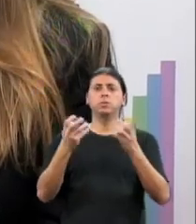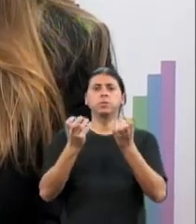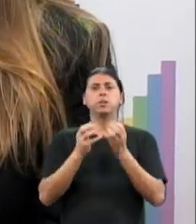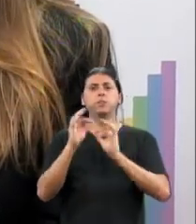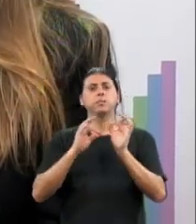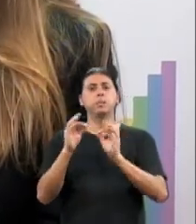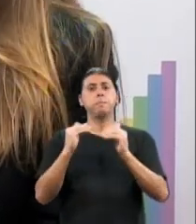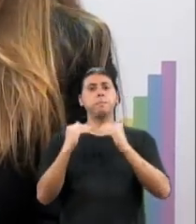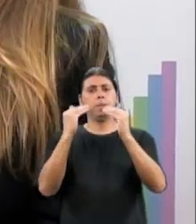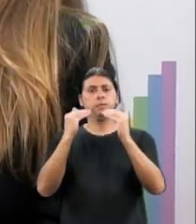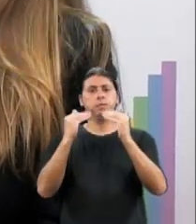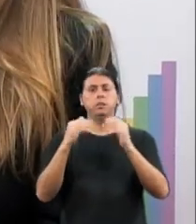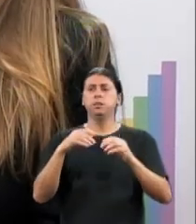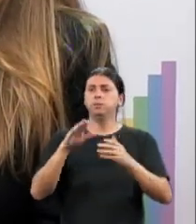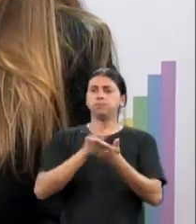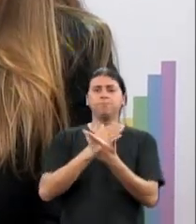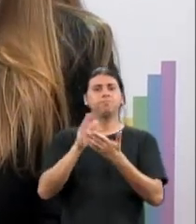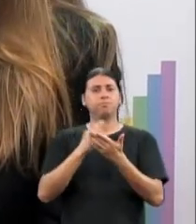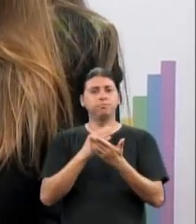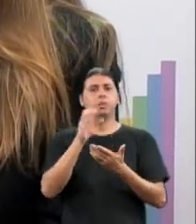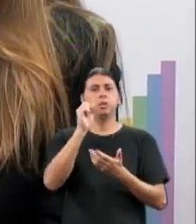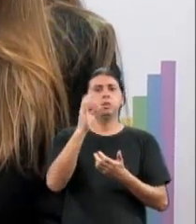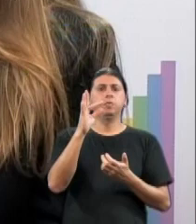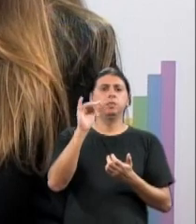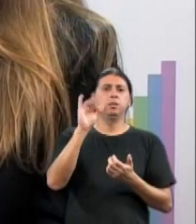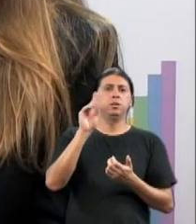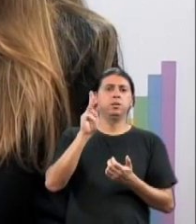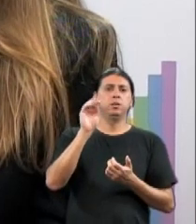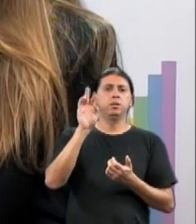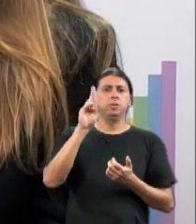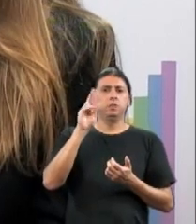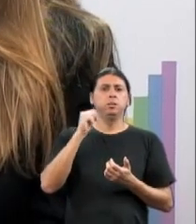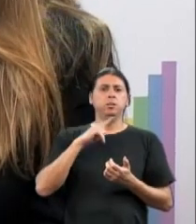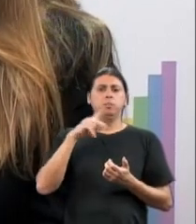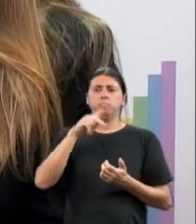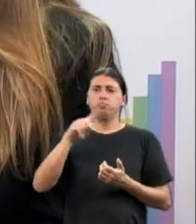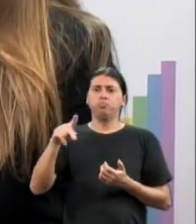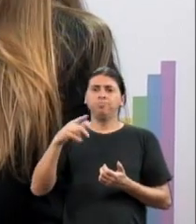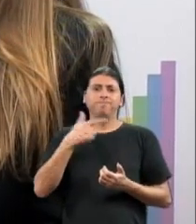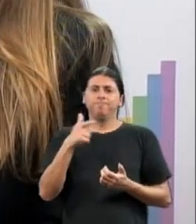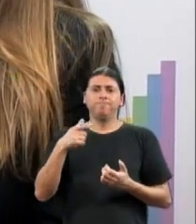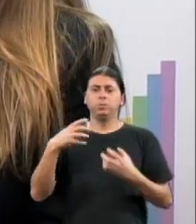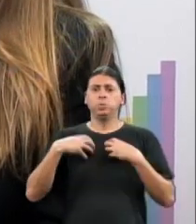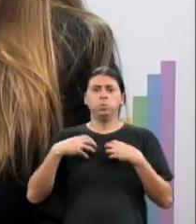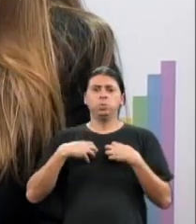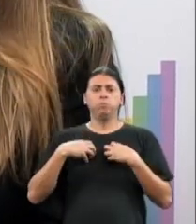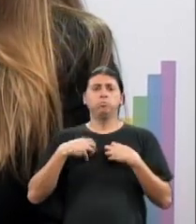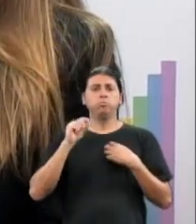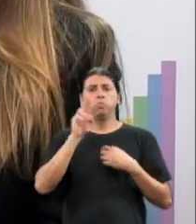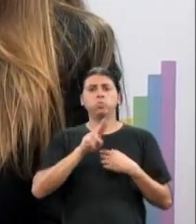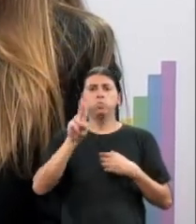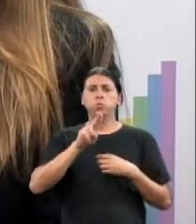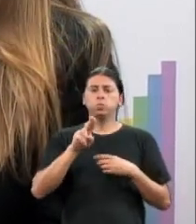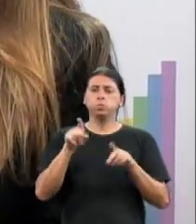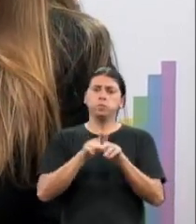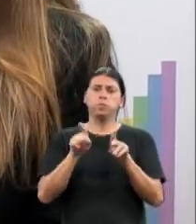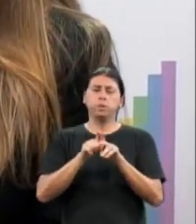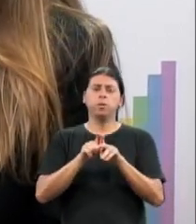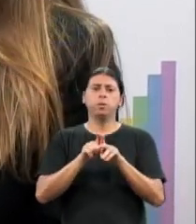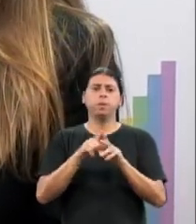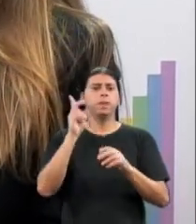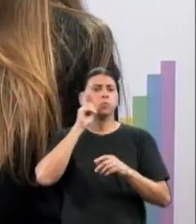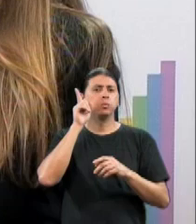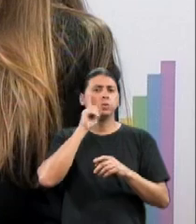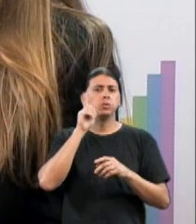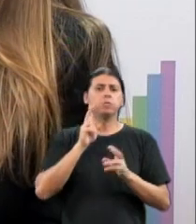fazer. Muitas vezes o software é um software também que os professores não têm condição de uso, no cotidiano